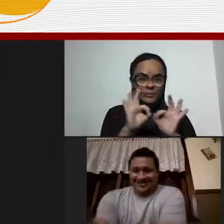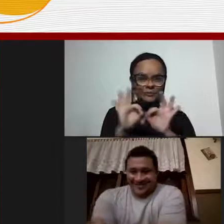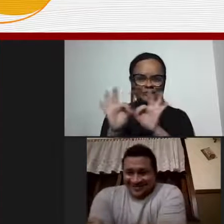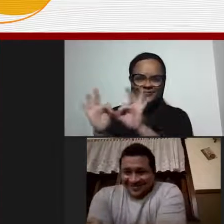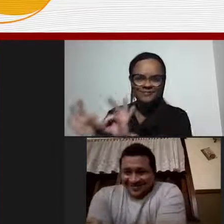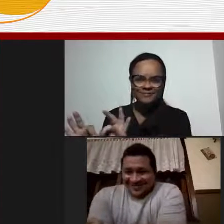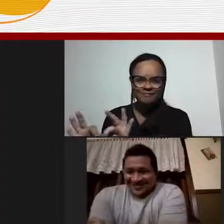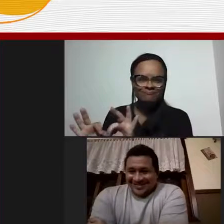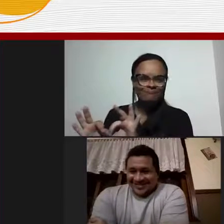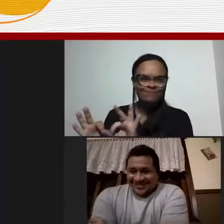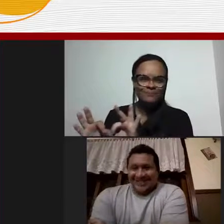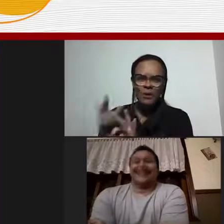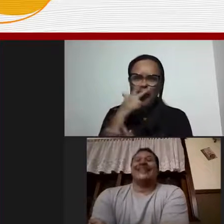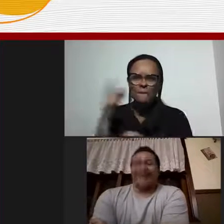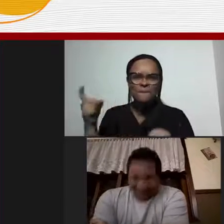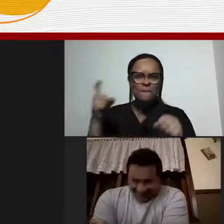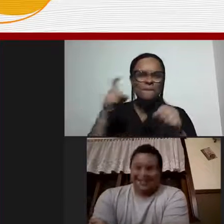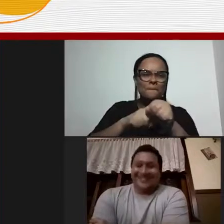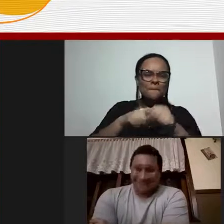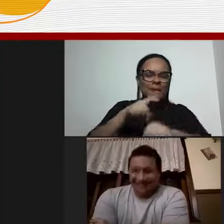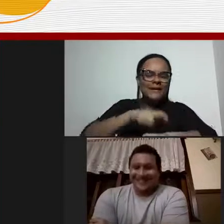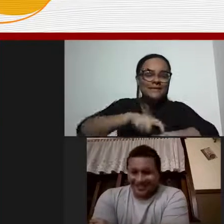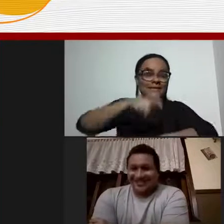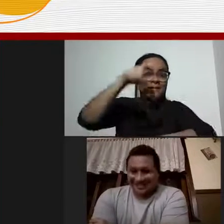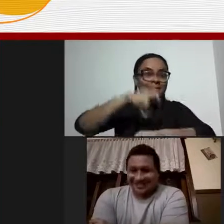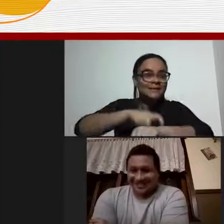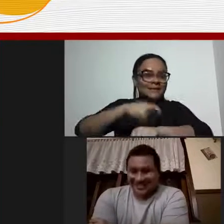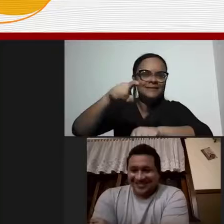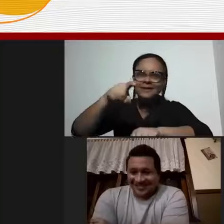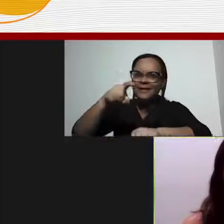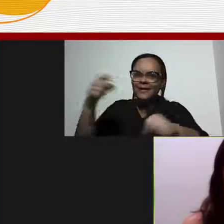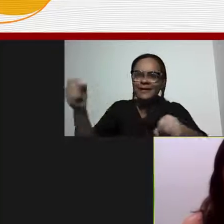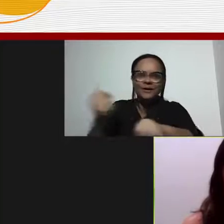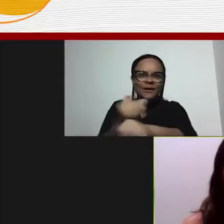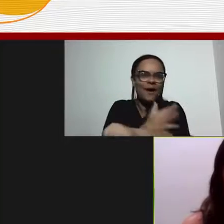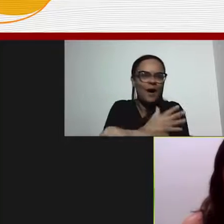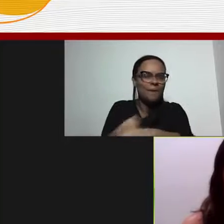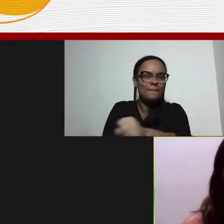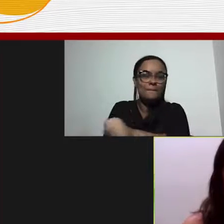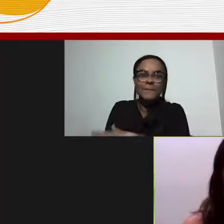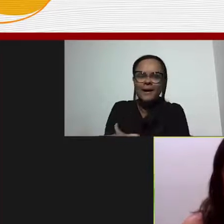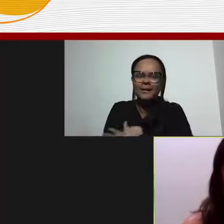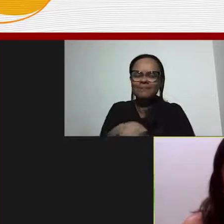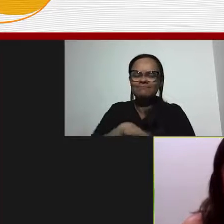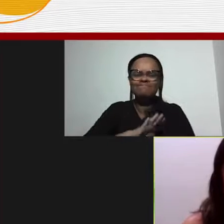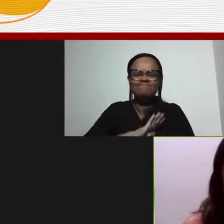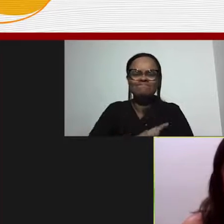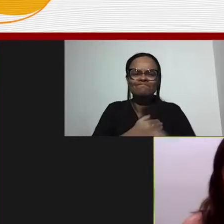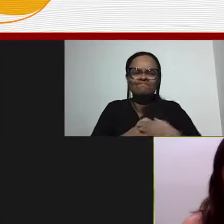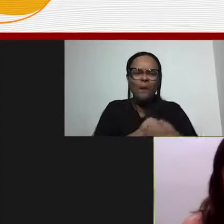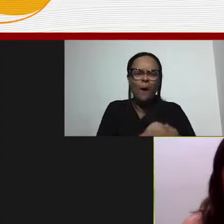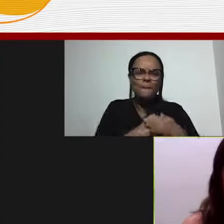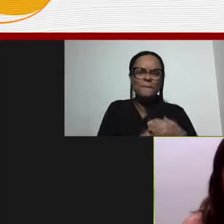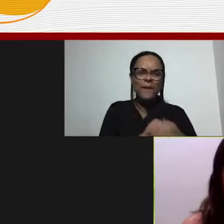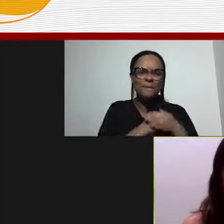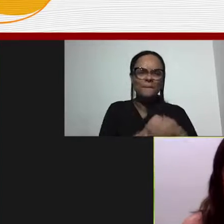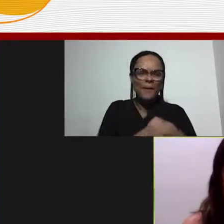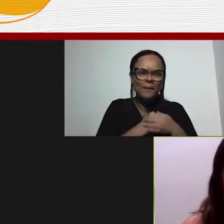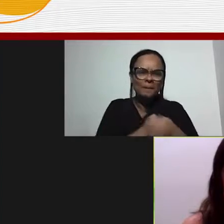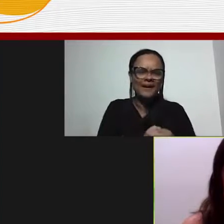eu volto lá naquele momento, confesso que eu estou bem emocionada, assim, com o coração disparado,